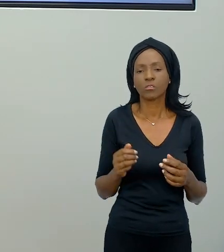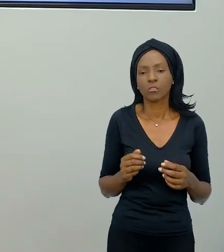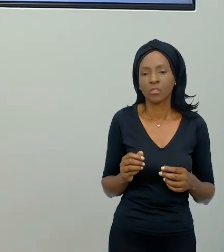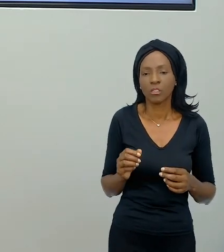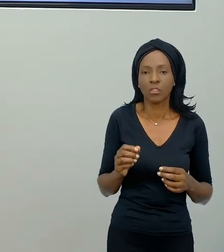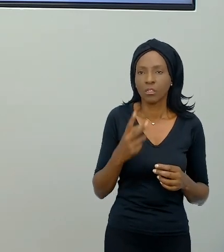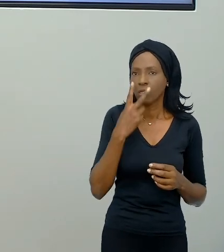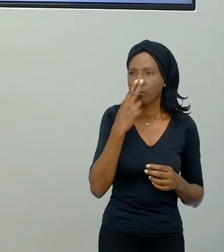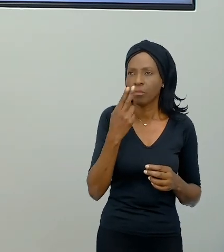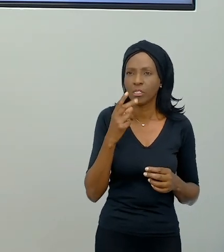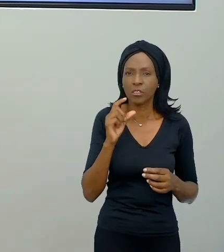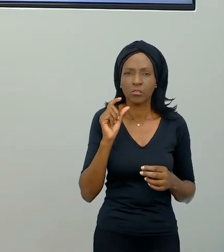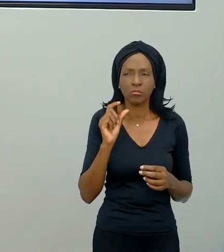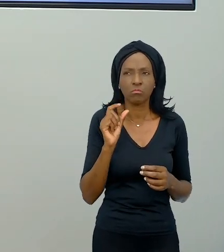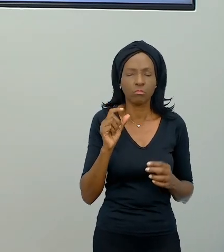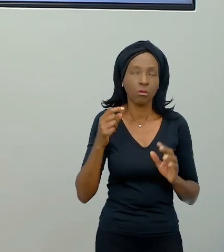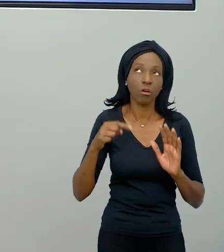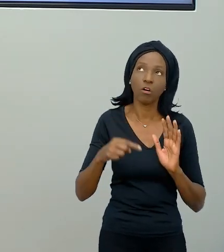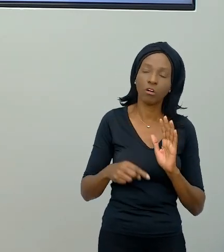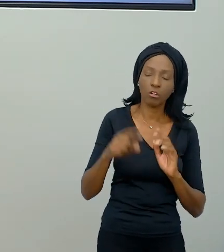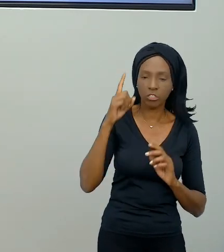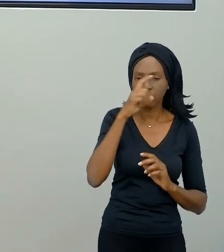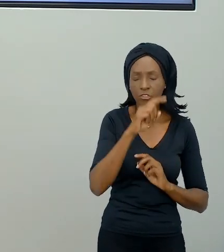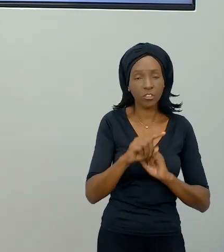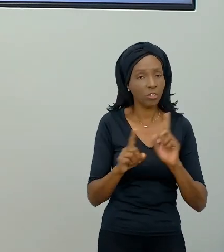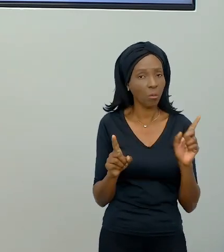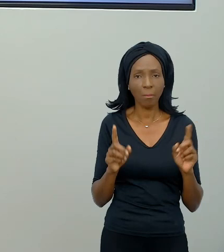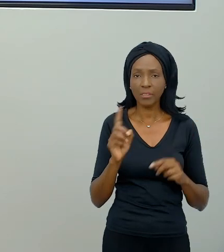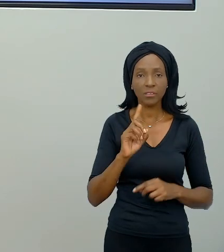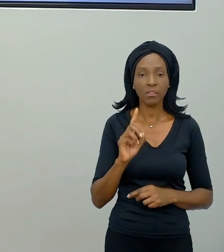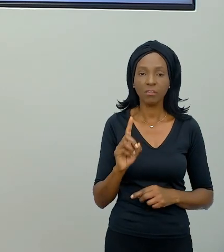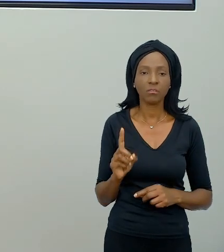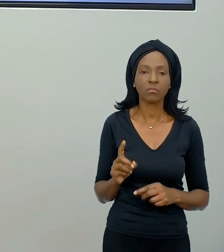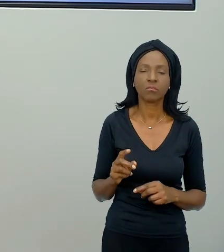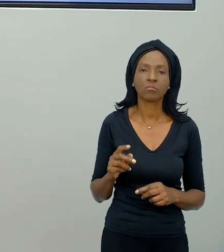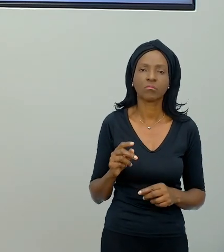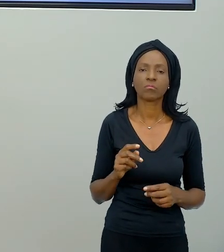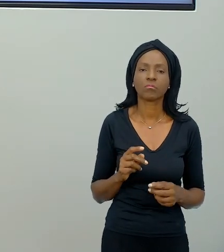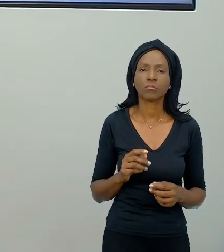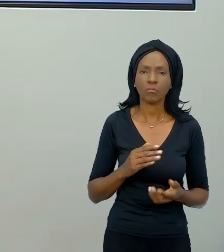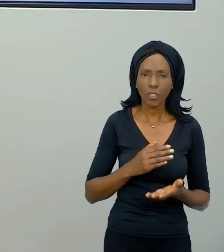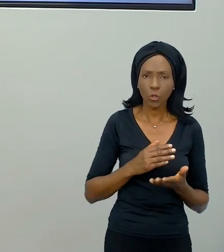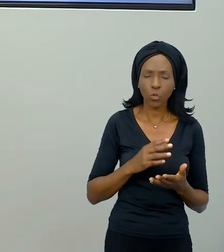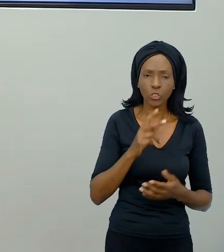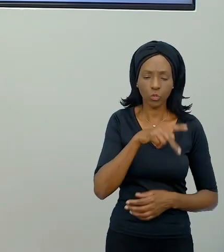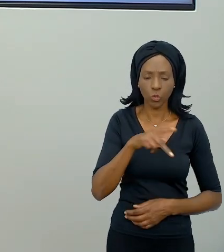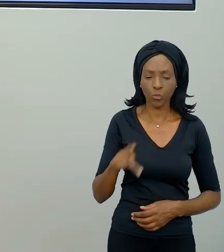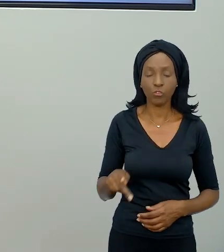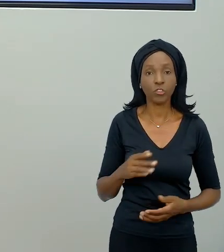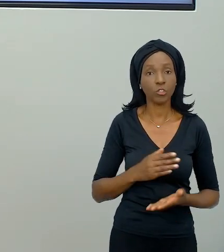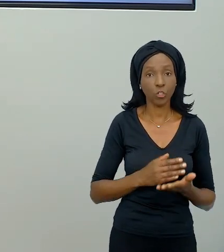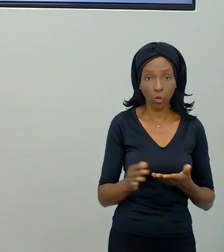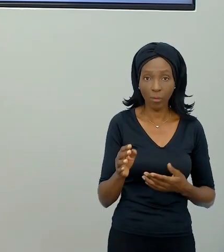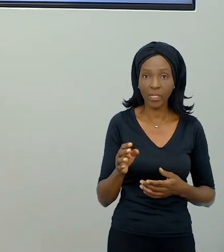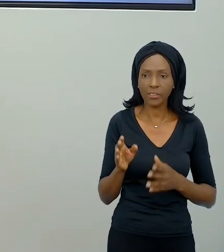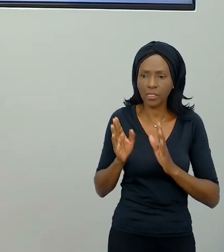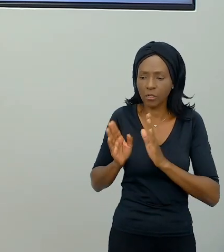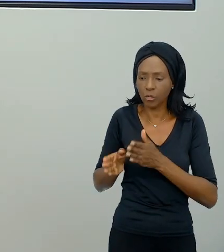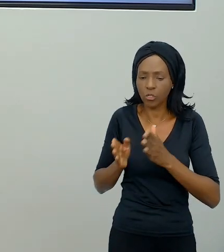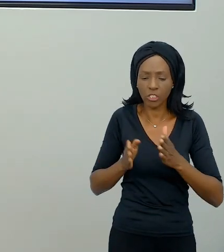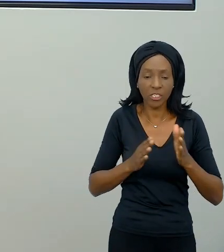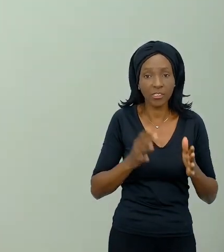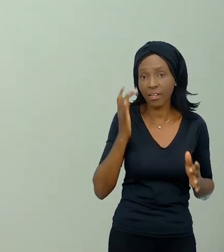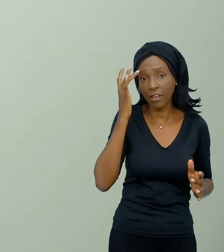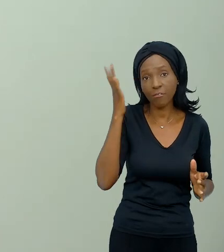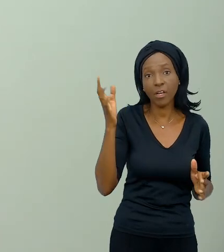parece ser um pouco complexo, mas, na verdade, quando os professores começam a organizar esse tipo de metodologia para aplicar, fica mais fácil. Por